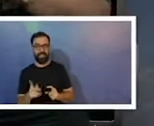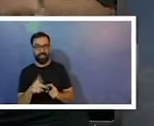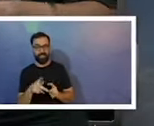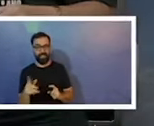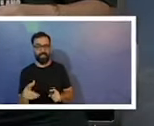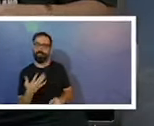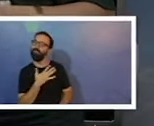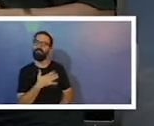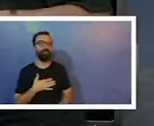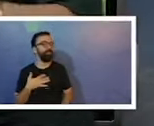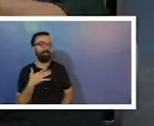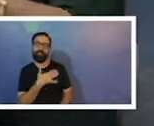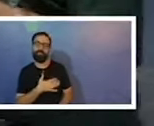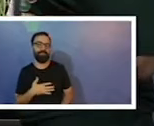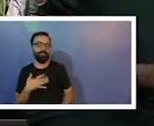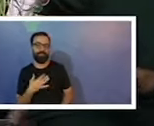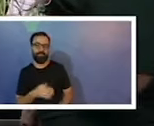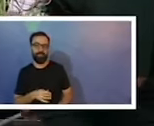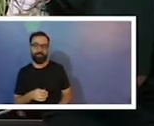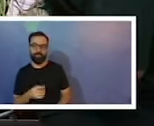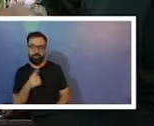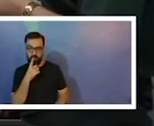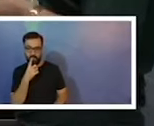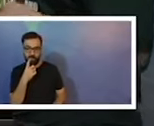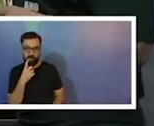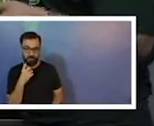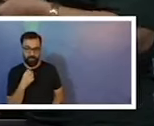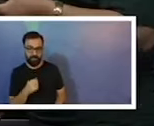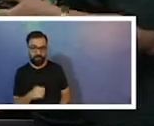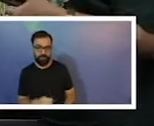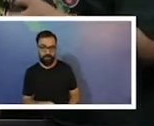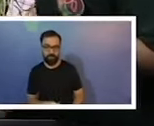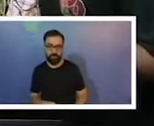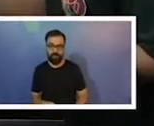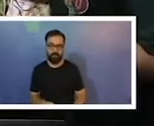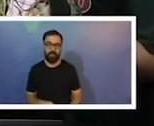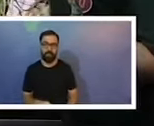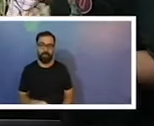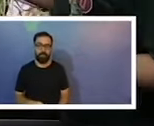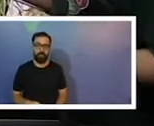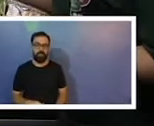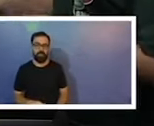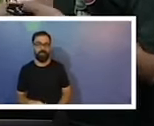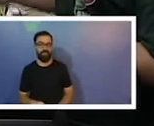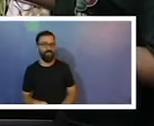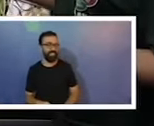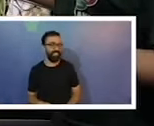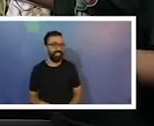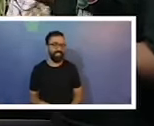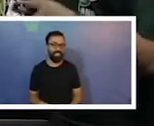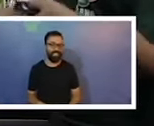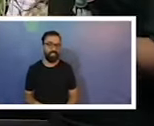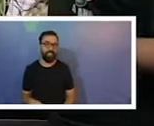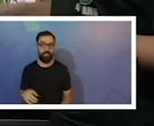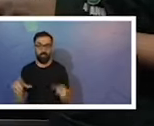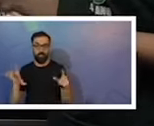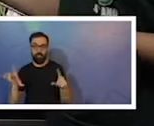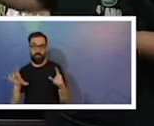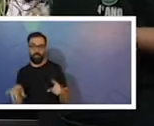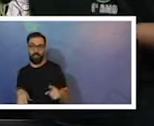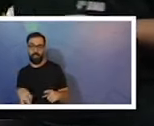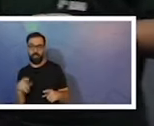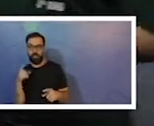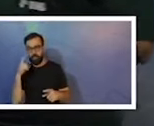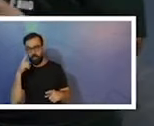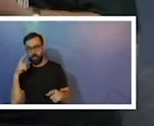todos, adora. Não tem uma prova que a gente não use isso aqui, não é, moçada? Né? Nessa imagem, a gente